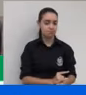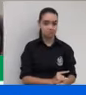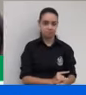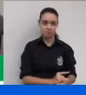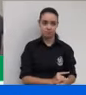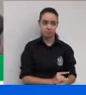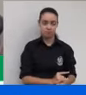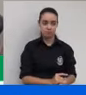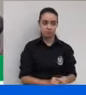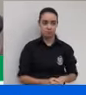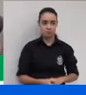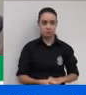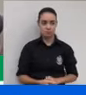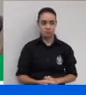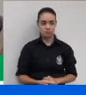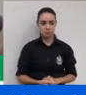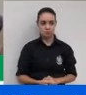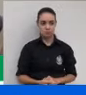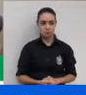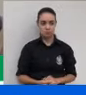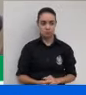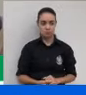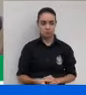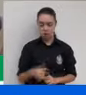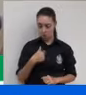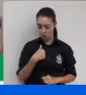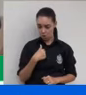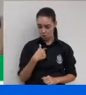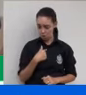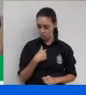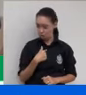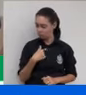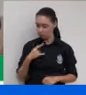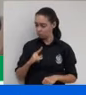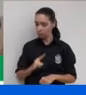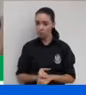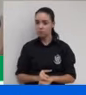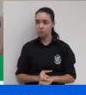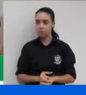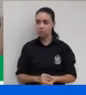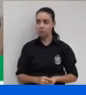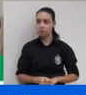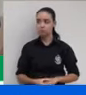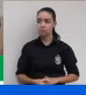perdoa agora eu não vou trair eu não vou